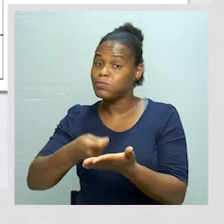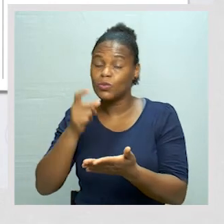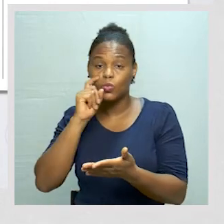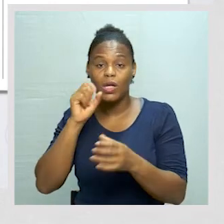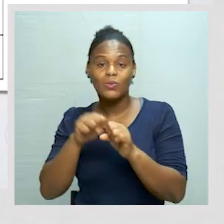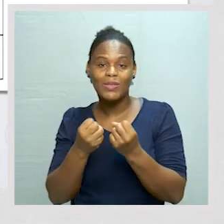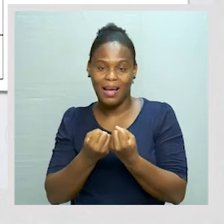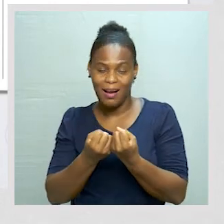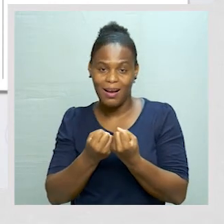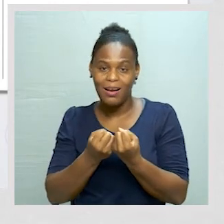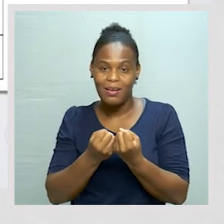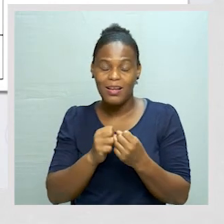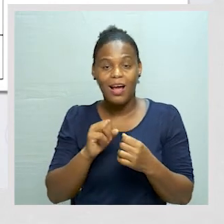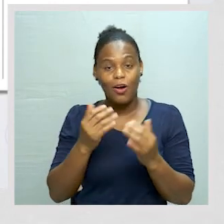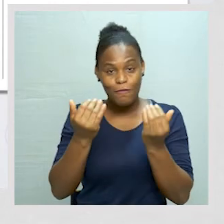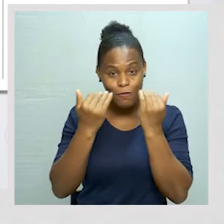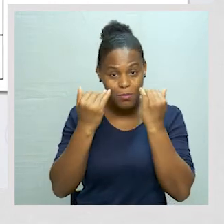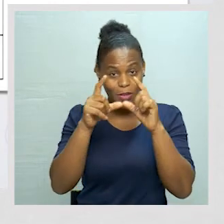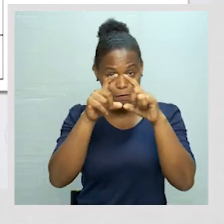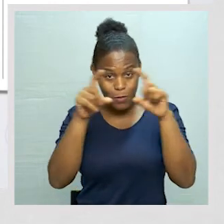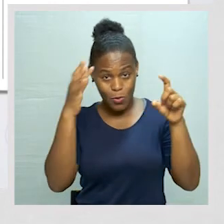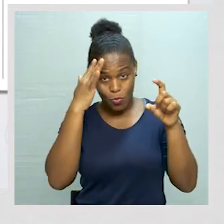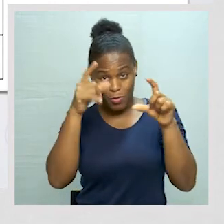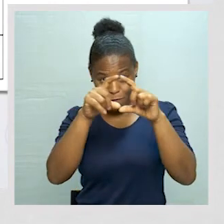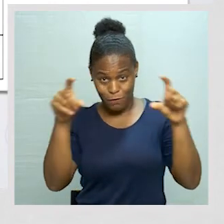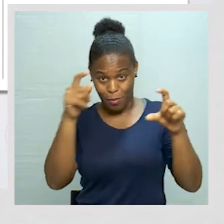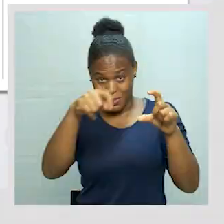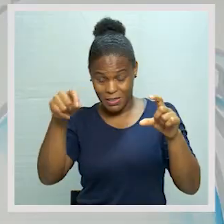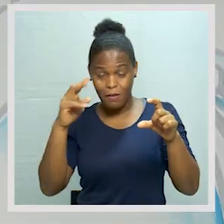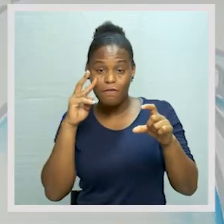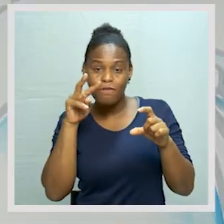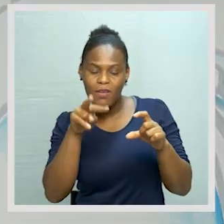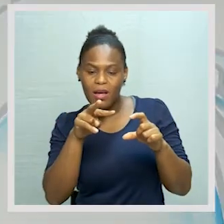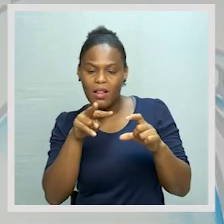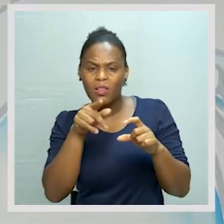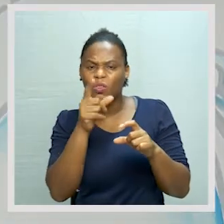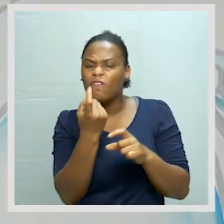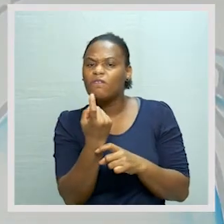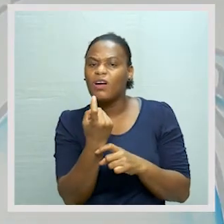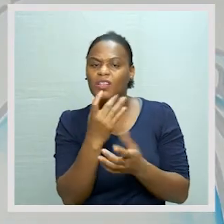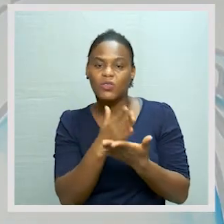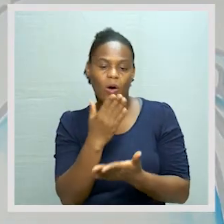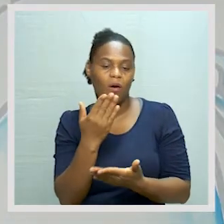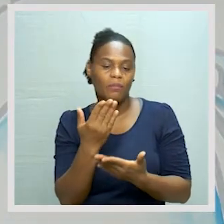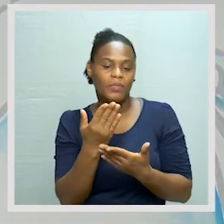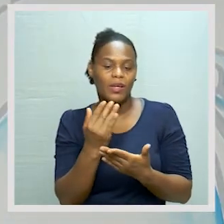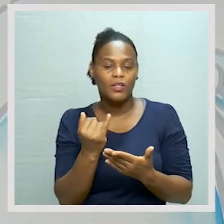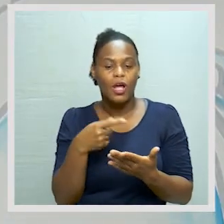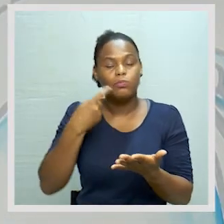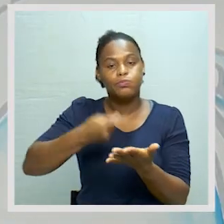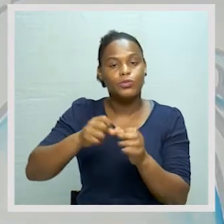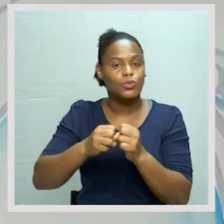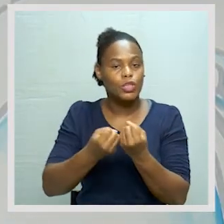social. E, colocando os dados na fórmula, vocês podem verificar que vocês só não têm as